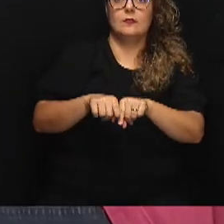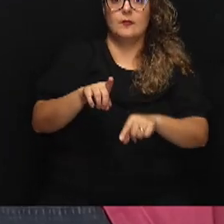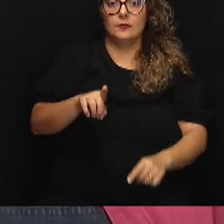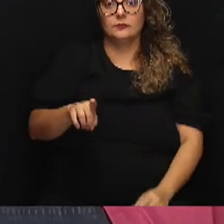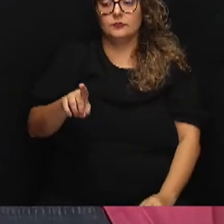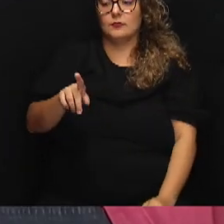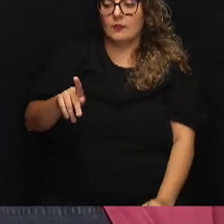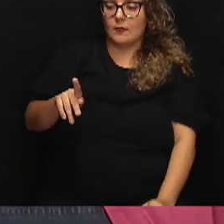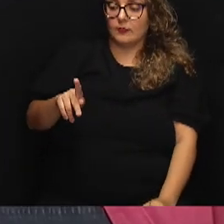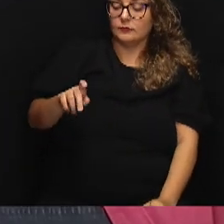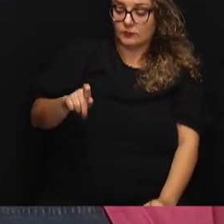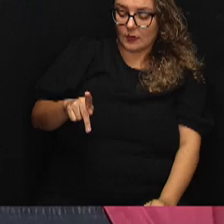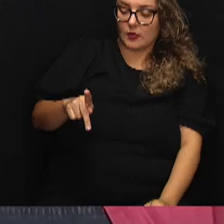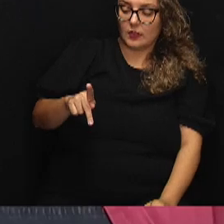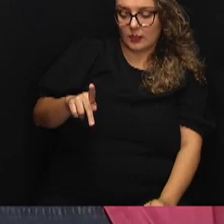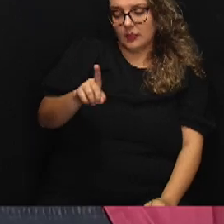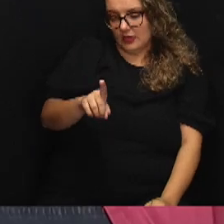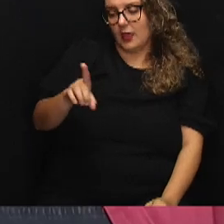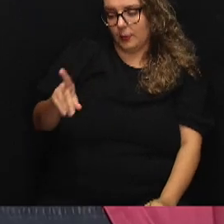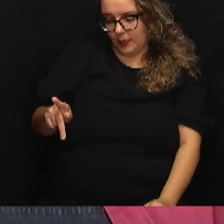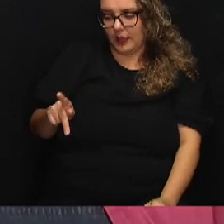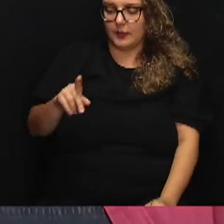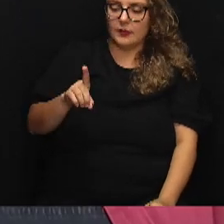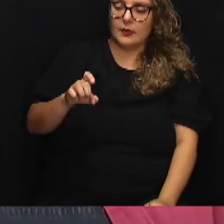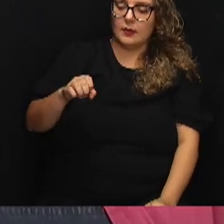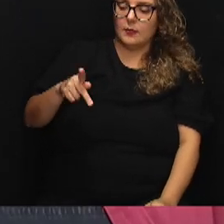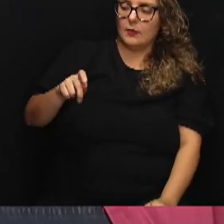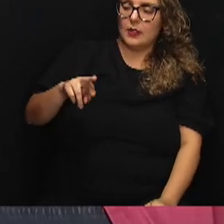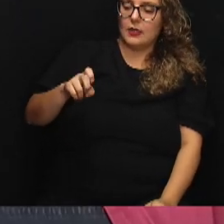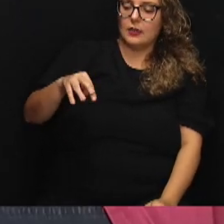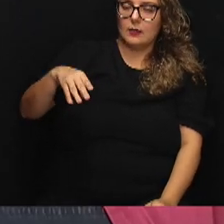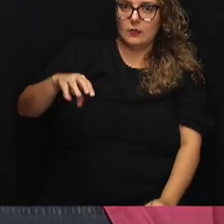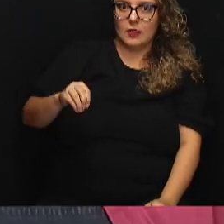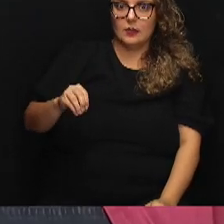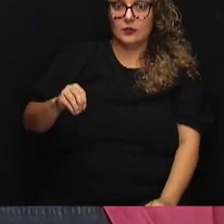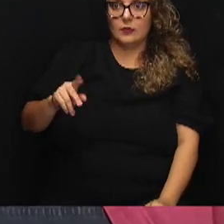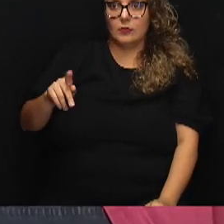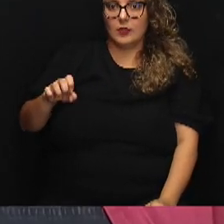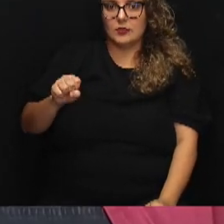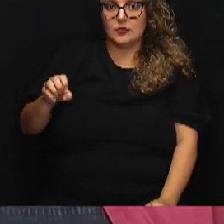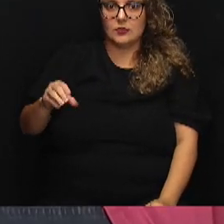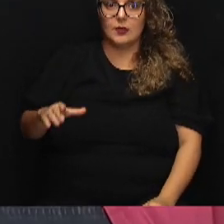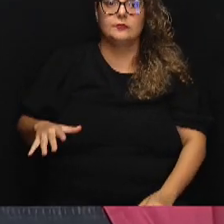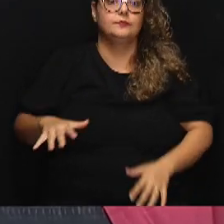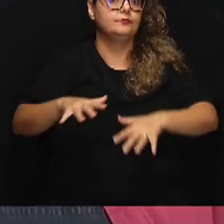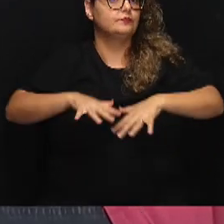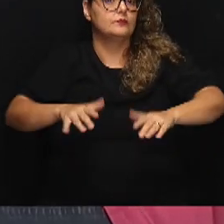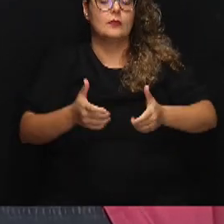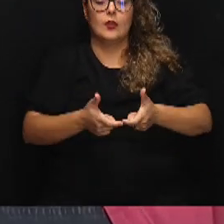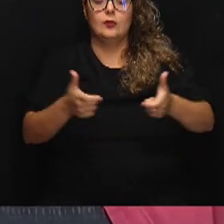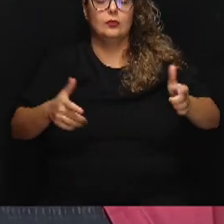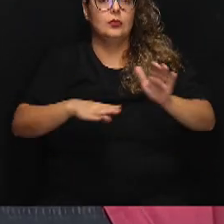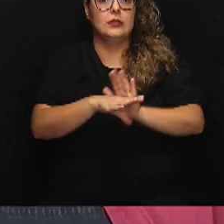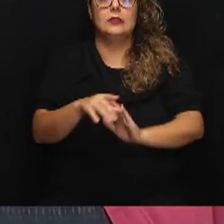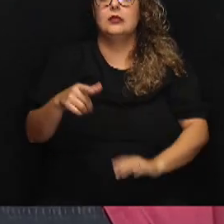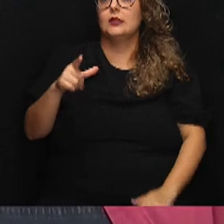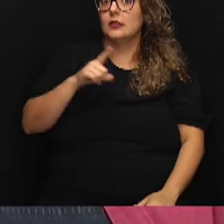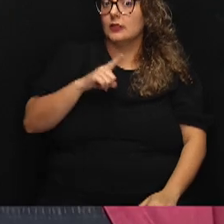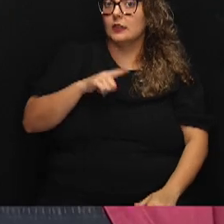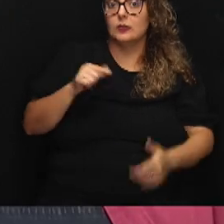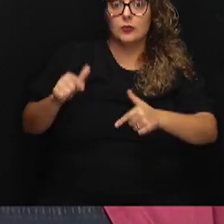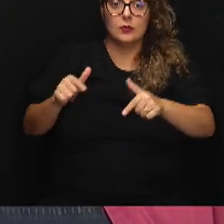pessoal. É uma área em ascensão no Brasil, então a gente tem espaço, mercado de trabalho para todo mundo,